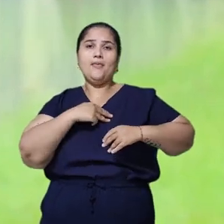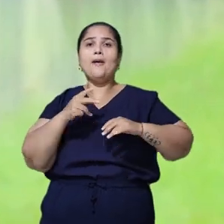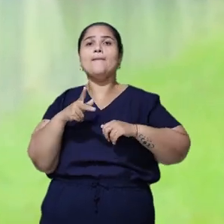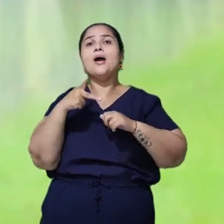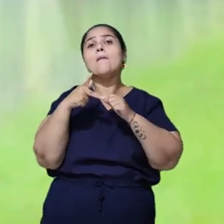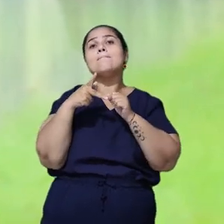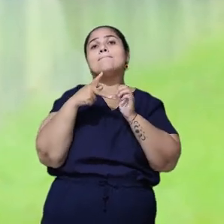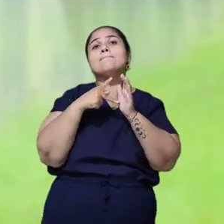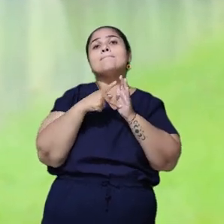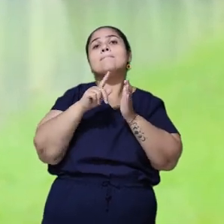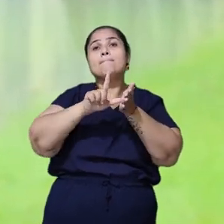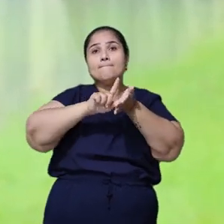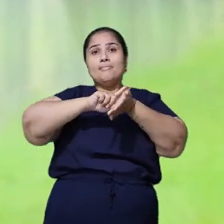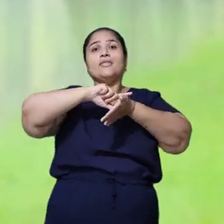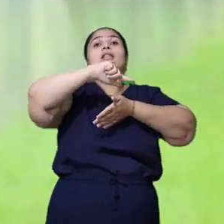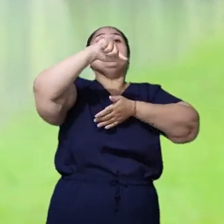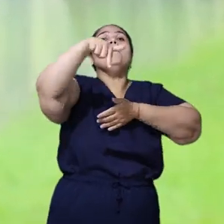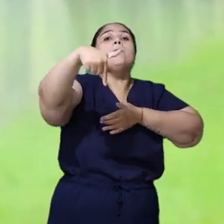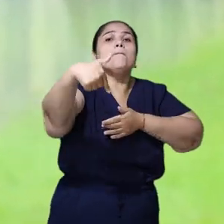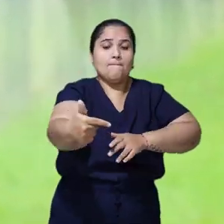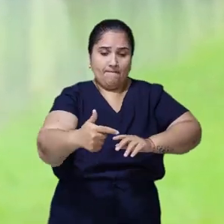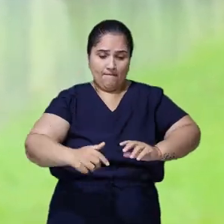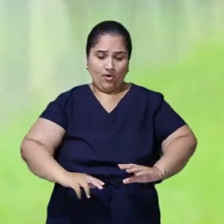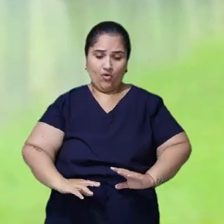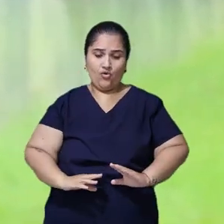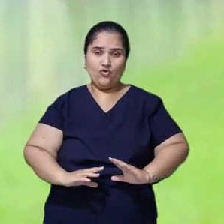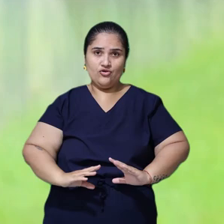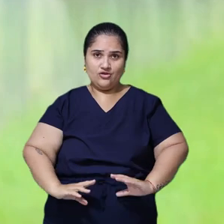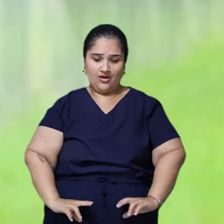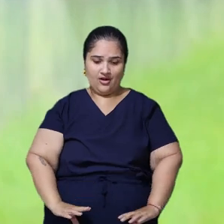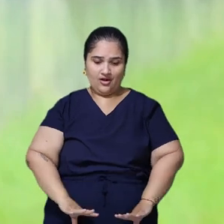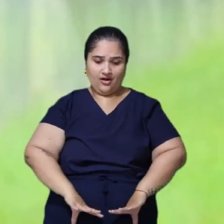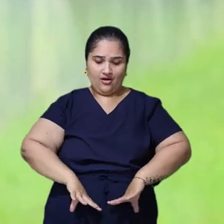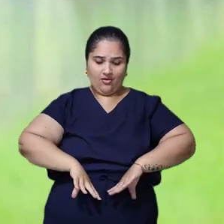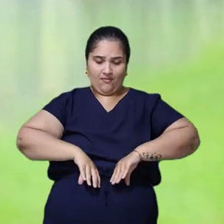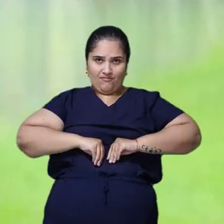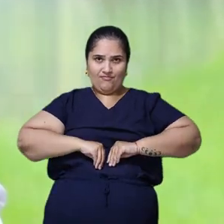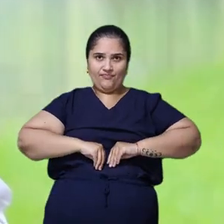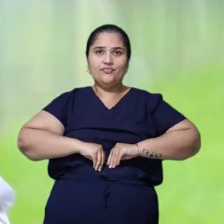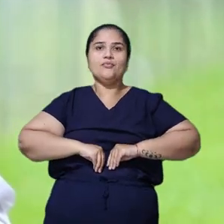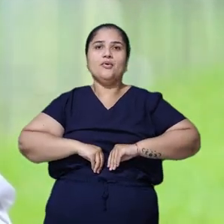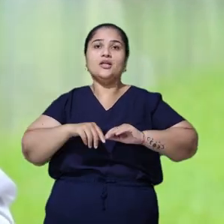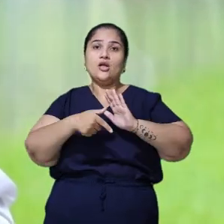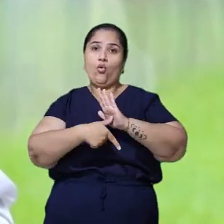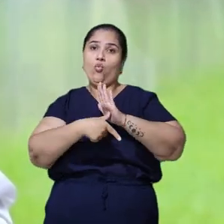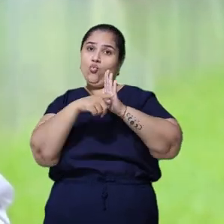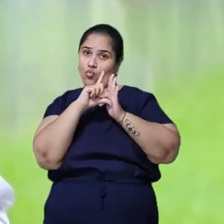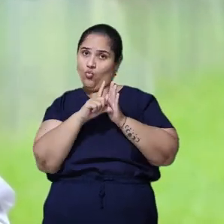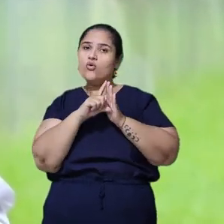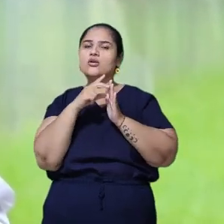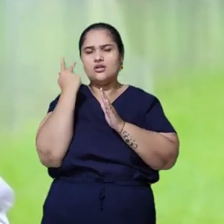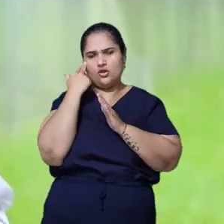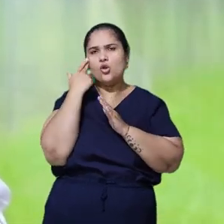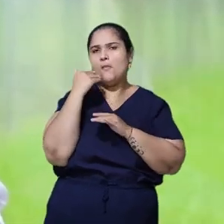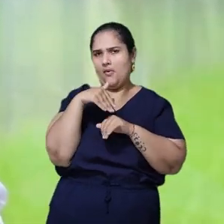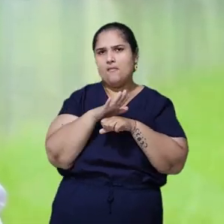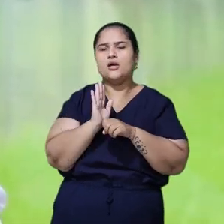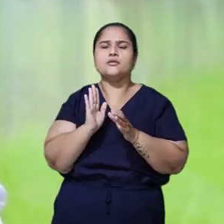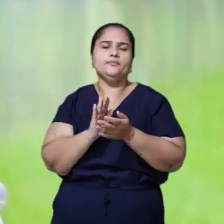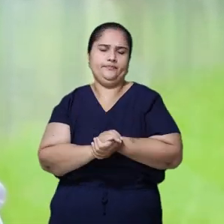na pré-menopausa é mais incomum, embora a gente tenha assistido um aumento dessa incidência nas mulheres